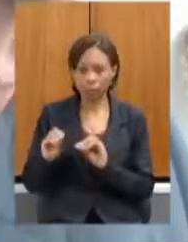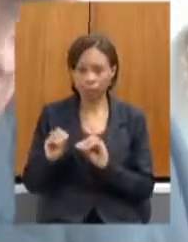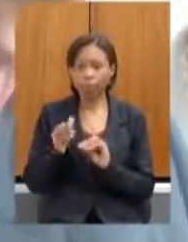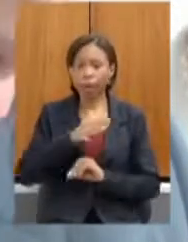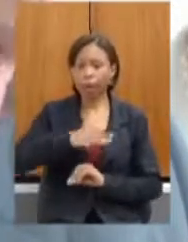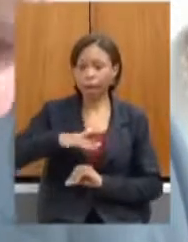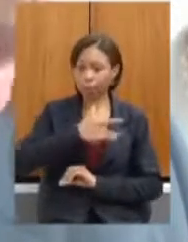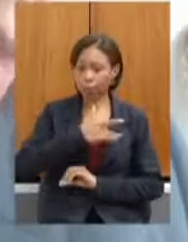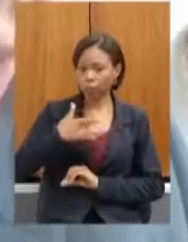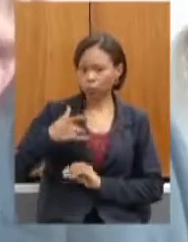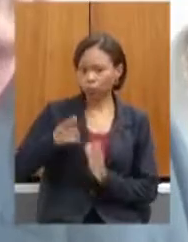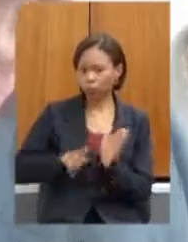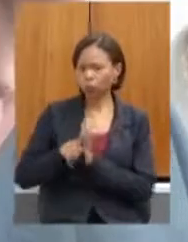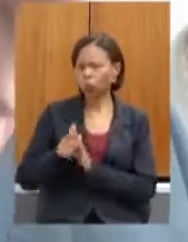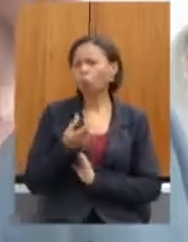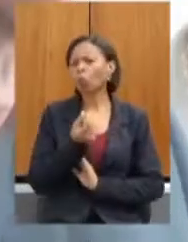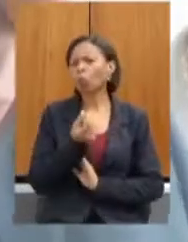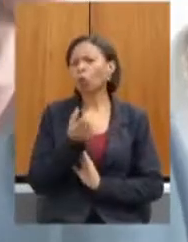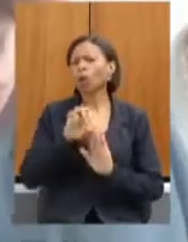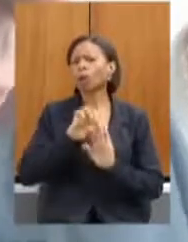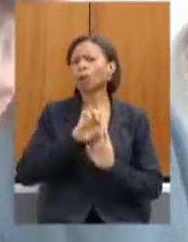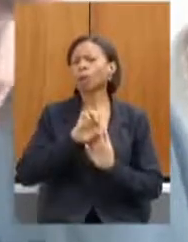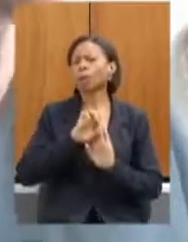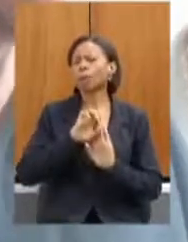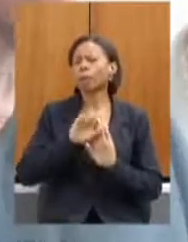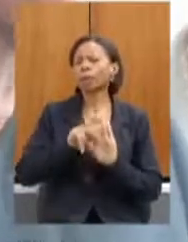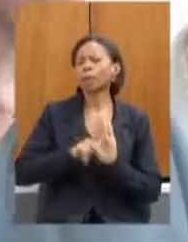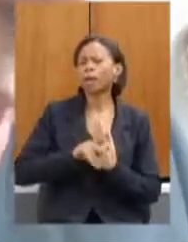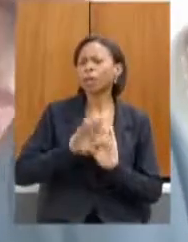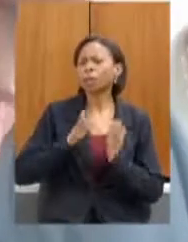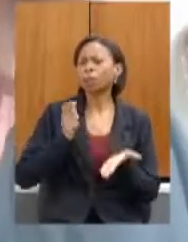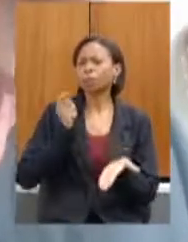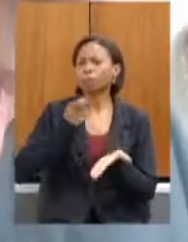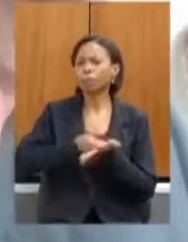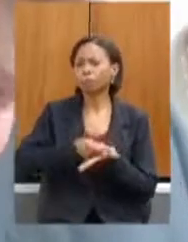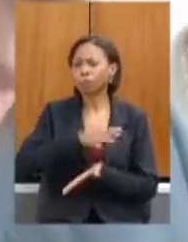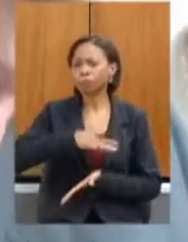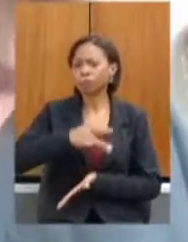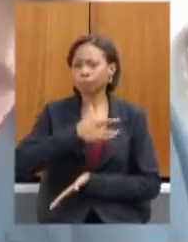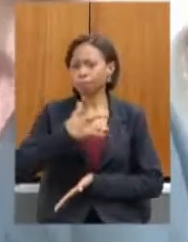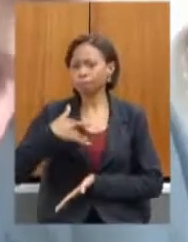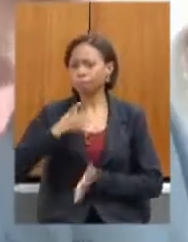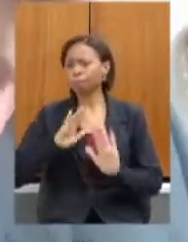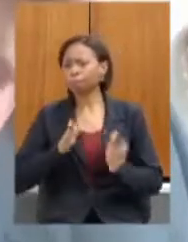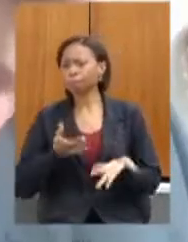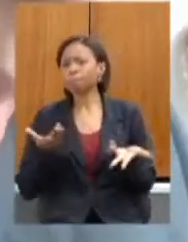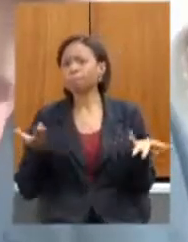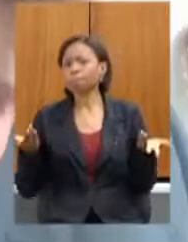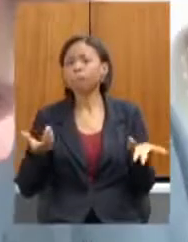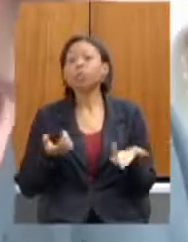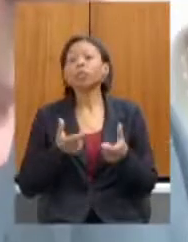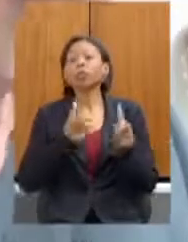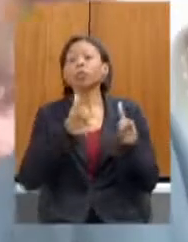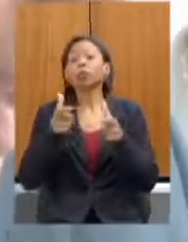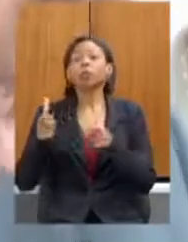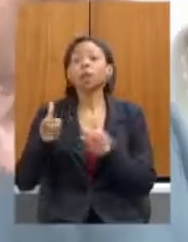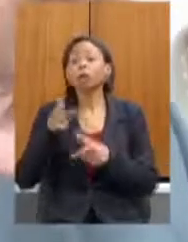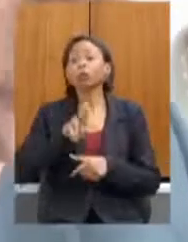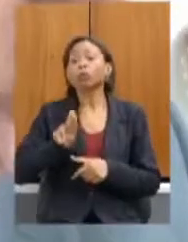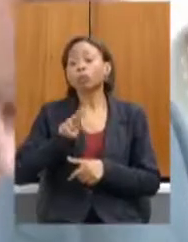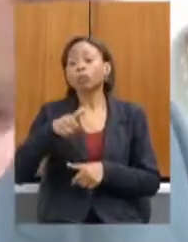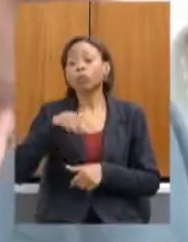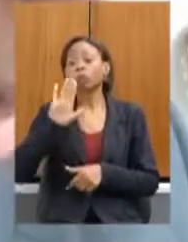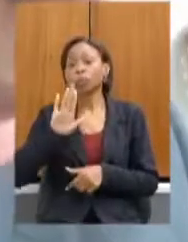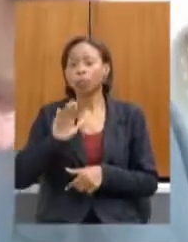saúde pergunta-se Qual o montante de vendas pagas na saúde até o a presente data Em quais locais as mesmas foram mais utilizadas